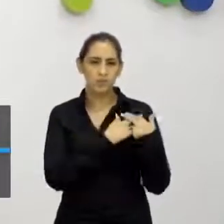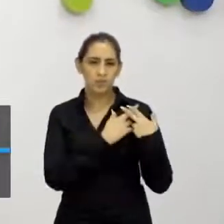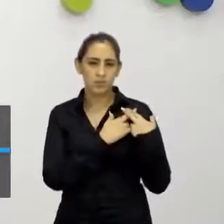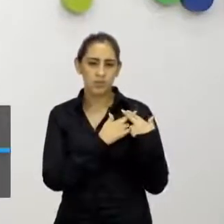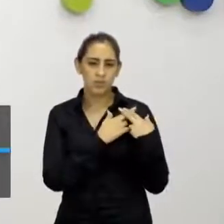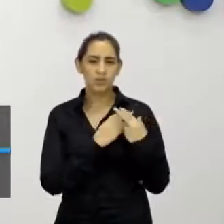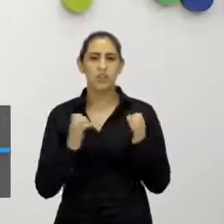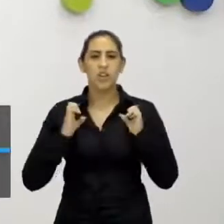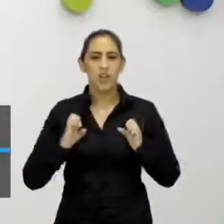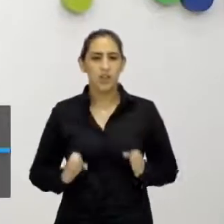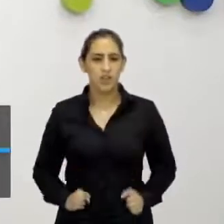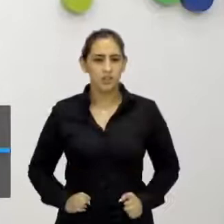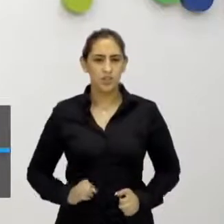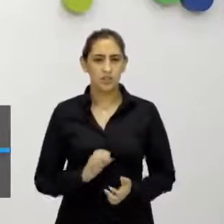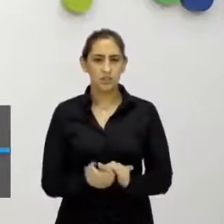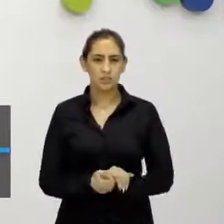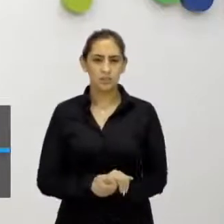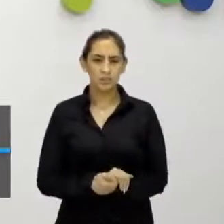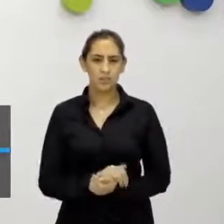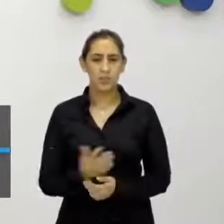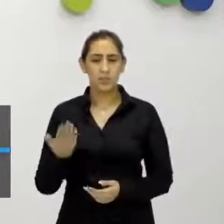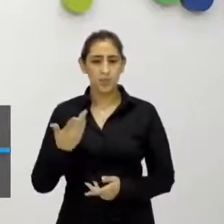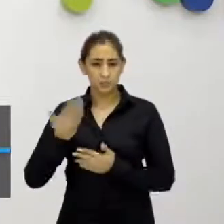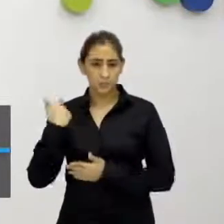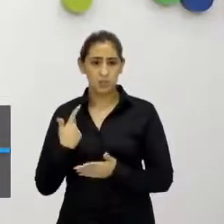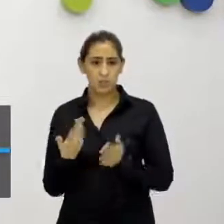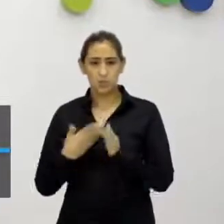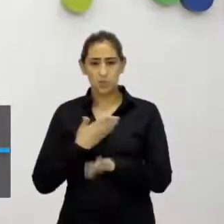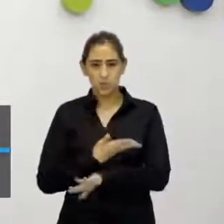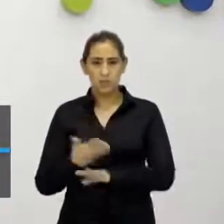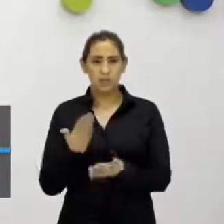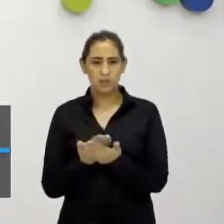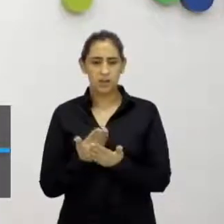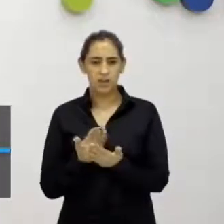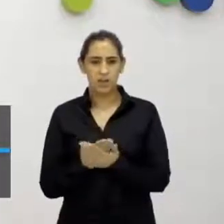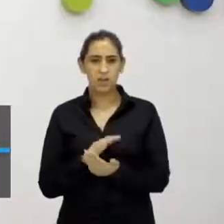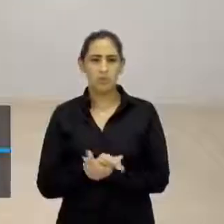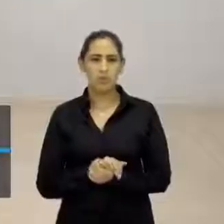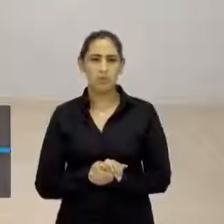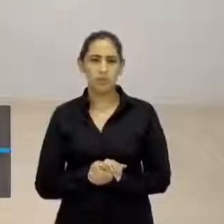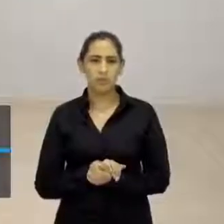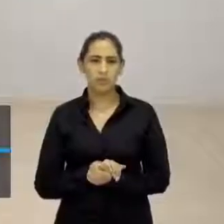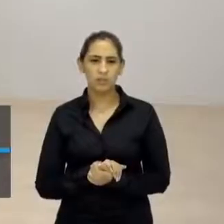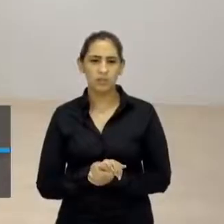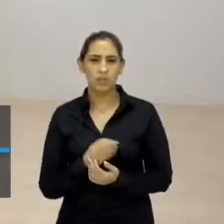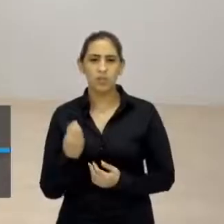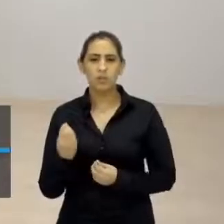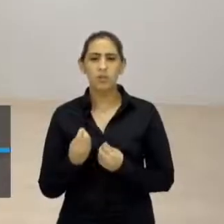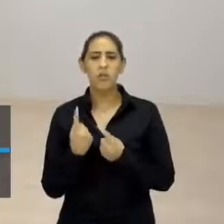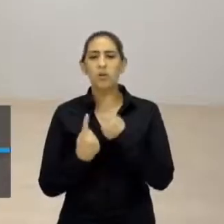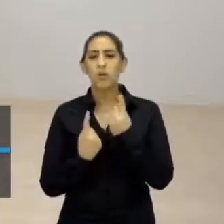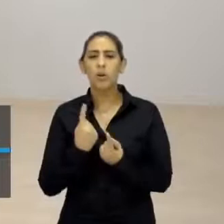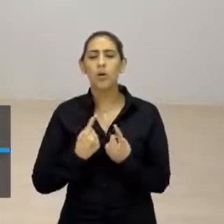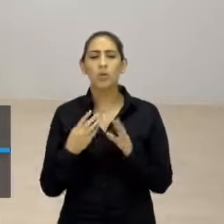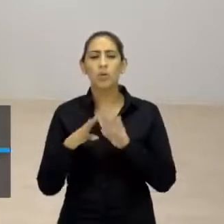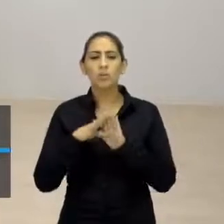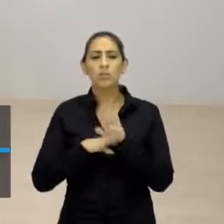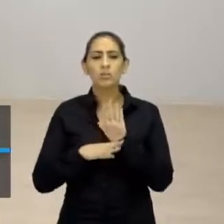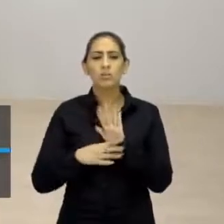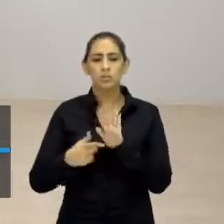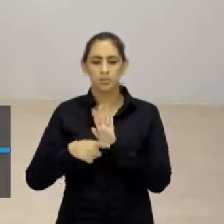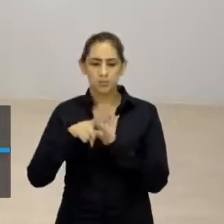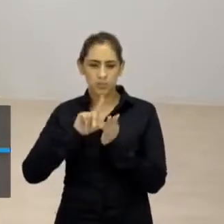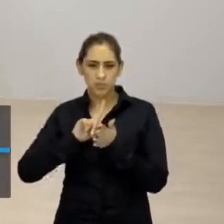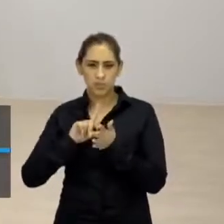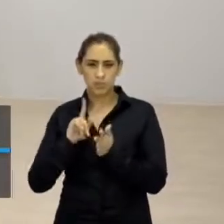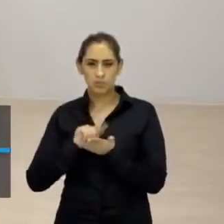que envolve ética. Antes de começar a aula, só posso falar uma coisa, né, professora Tayana? Quando um texto ele era para ser publicado antes, num jornal, por